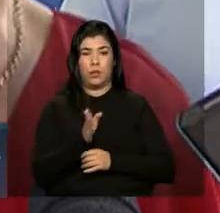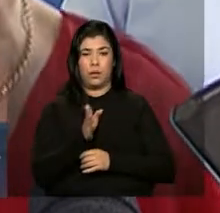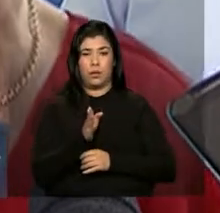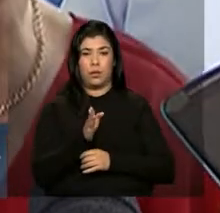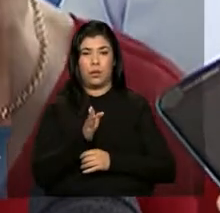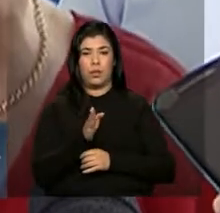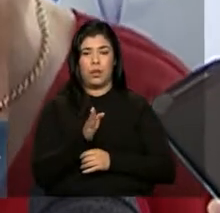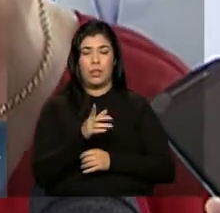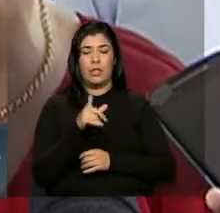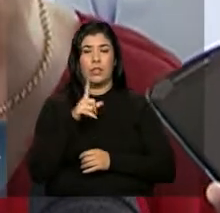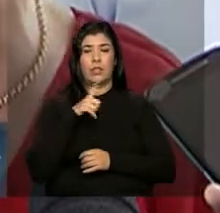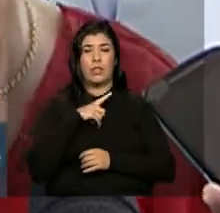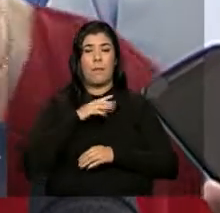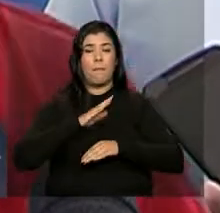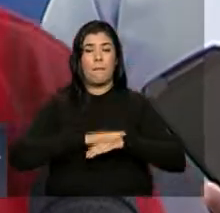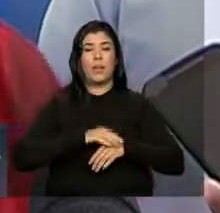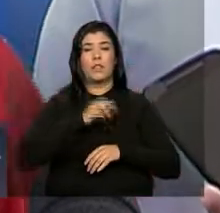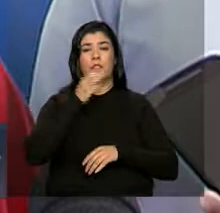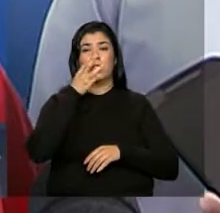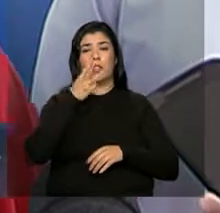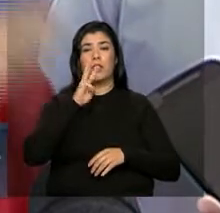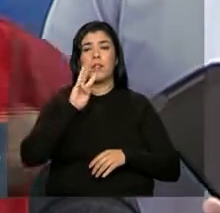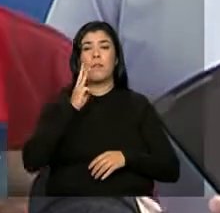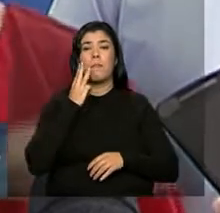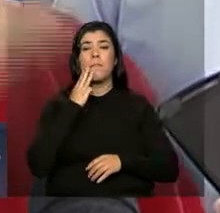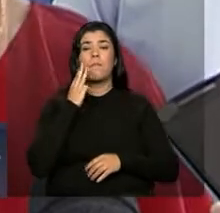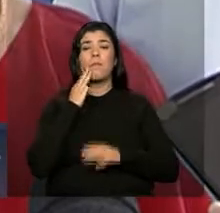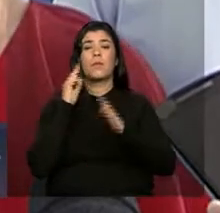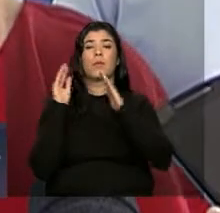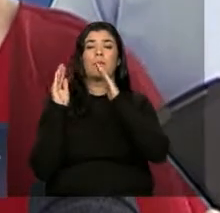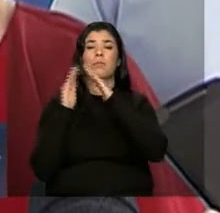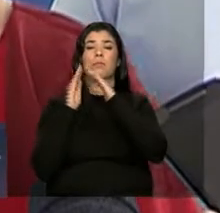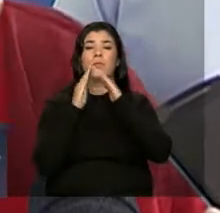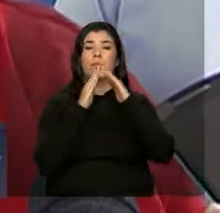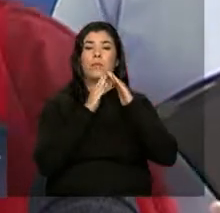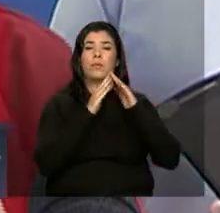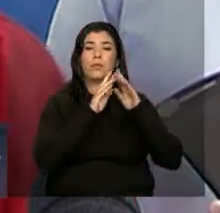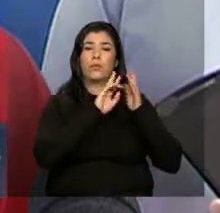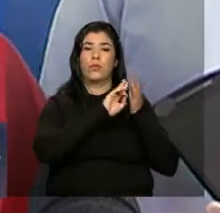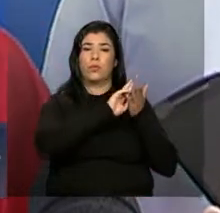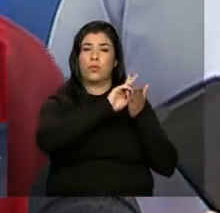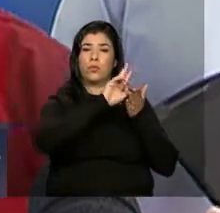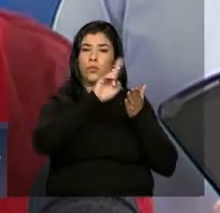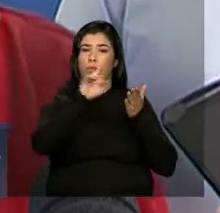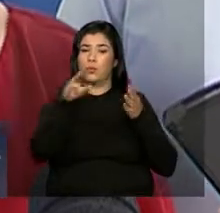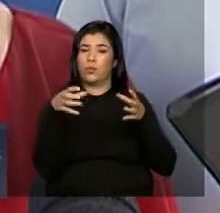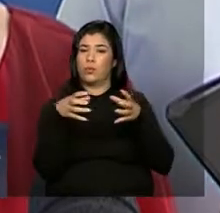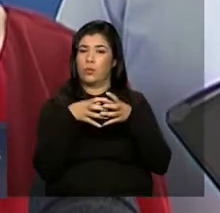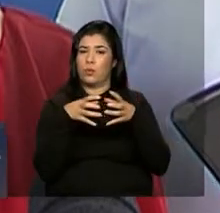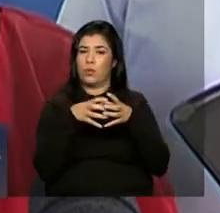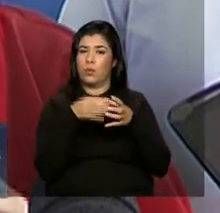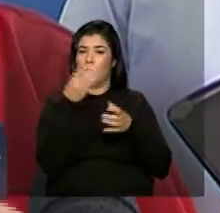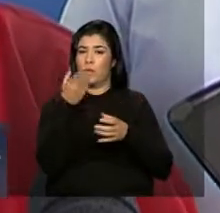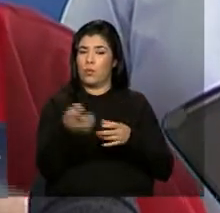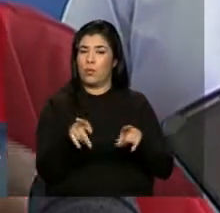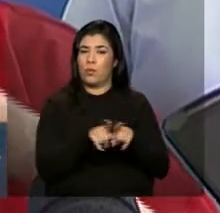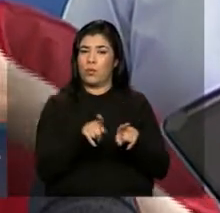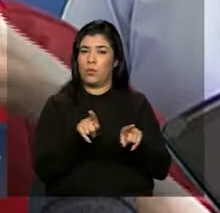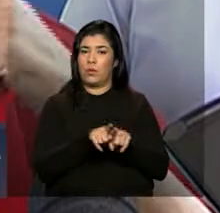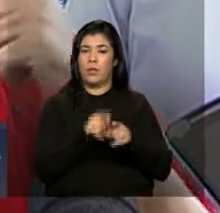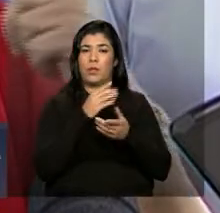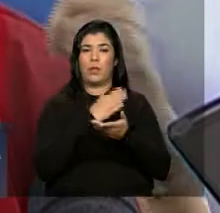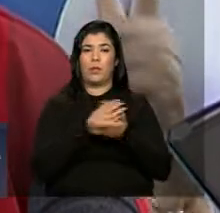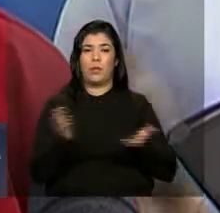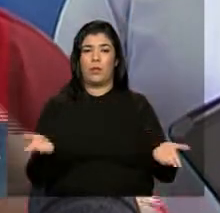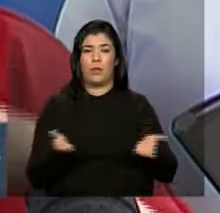contratar mais 3 milhões de moradias nas diferentes faixas. Com isso, nós começamos agora